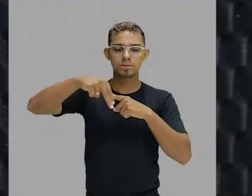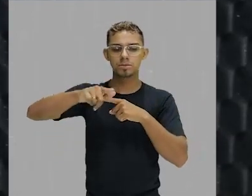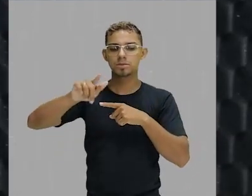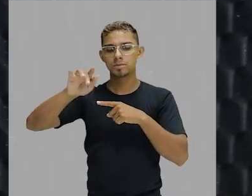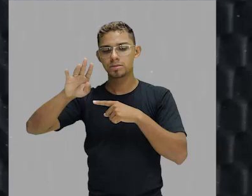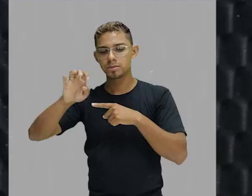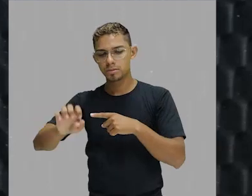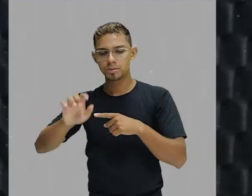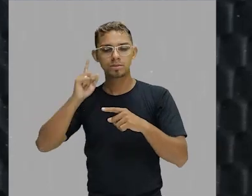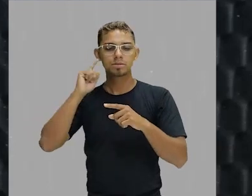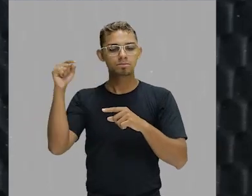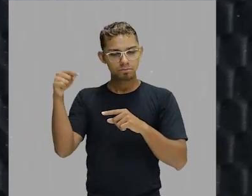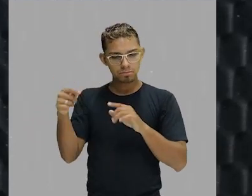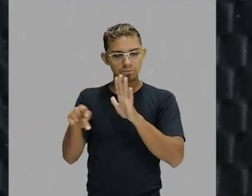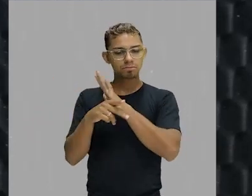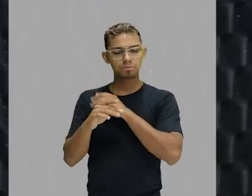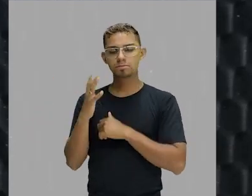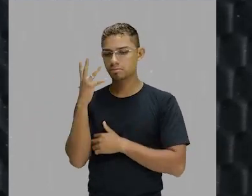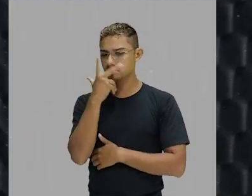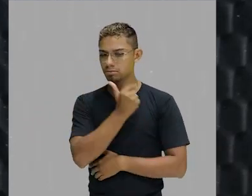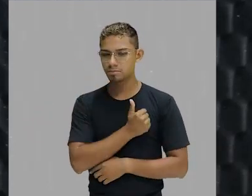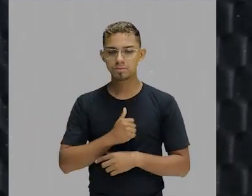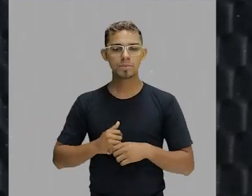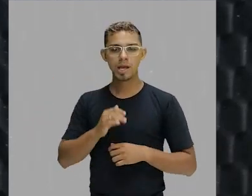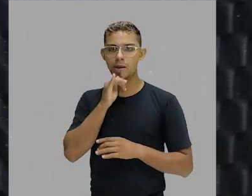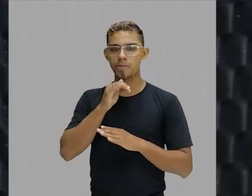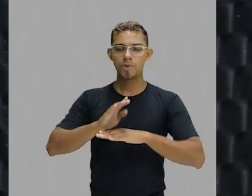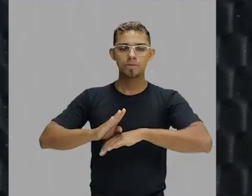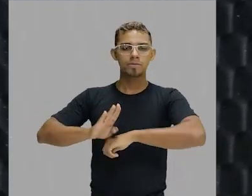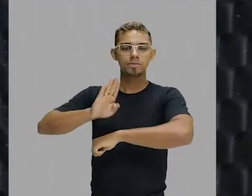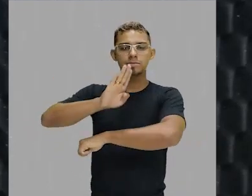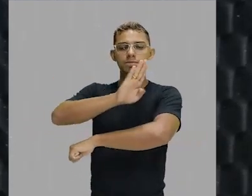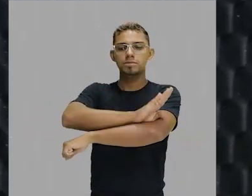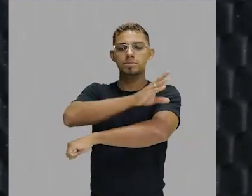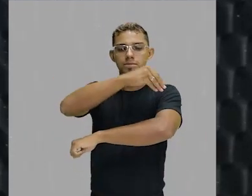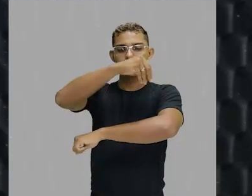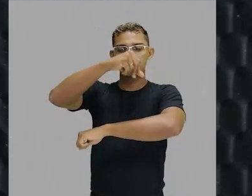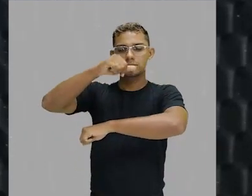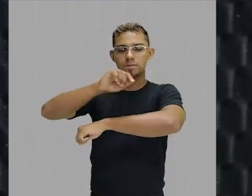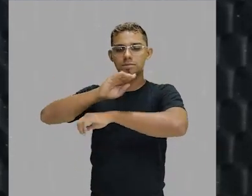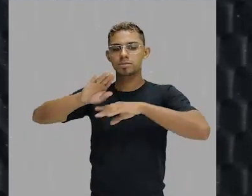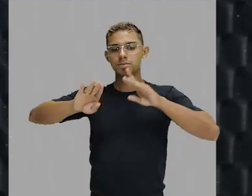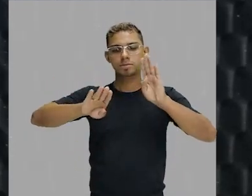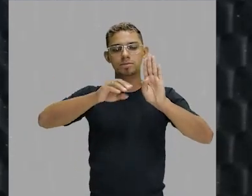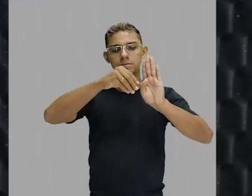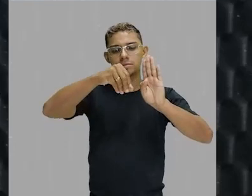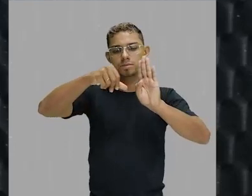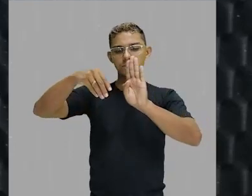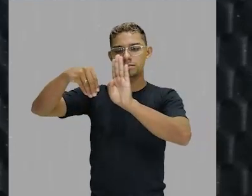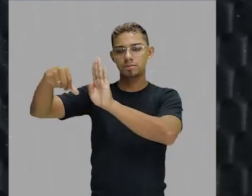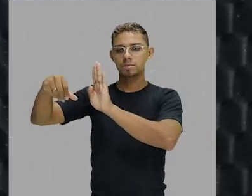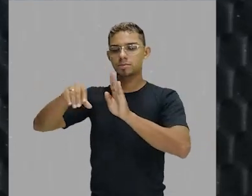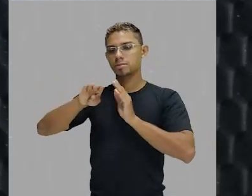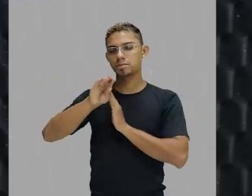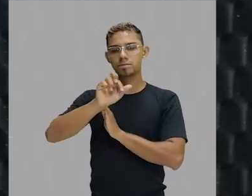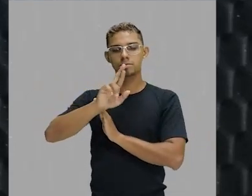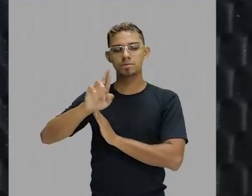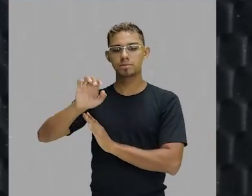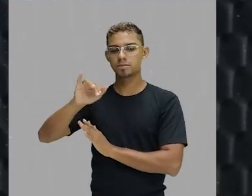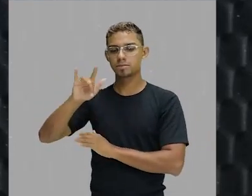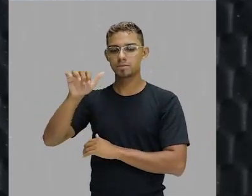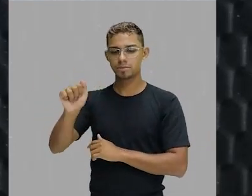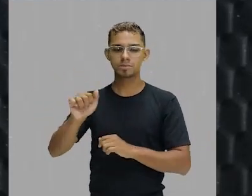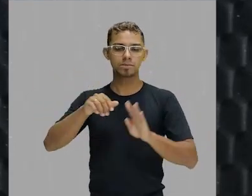de paisagem. O complexo de Barreirinhas, morros. Não, eu vou citar o Maranhão inteiro, porque a gente tem de sobra e muito isso